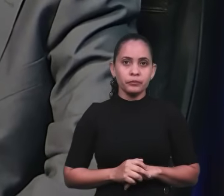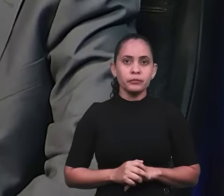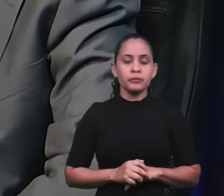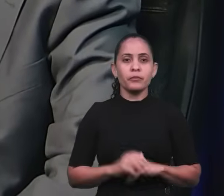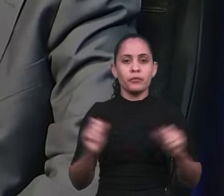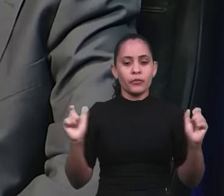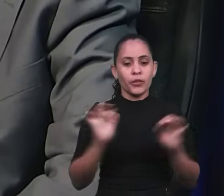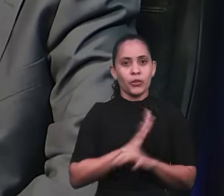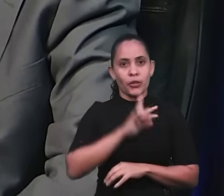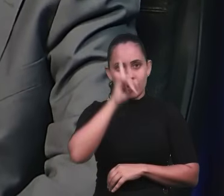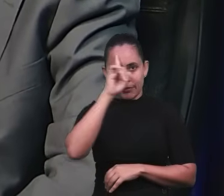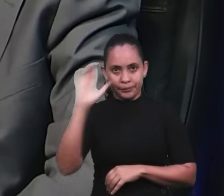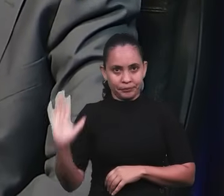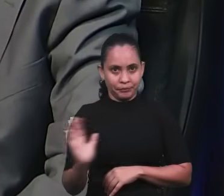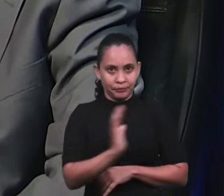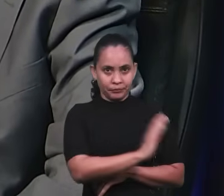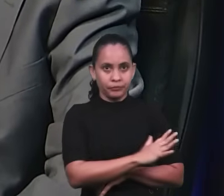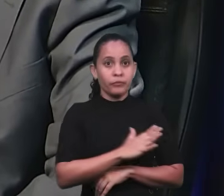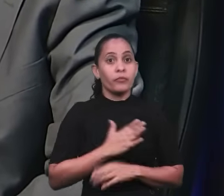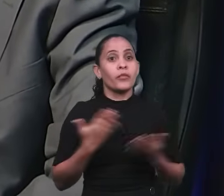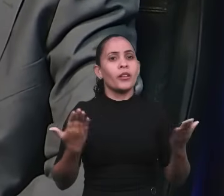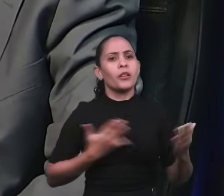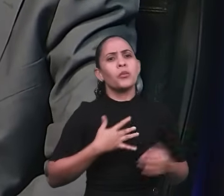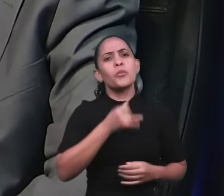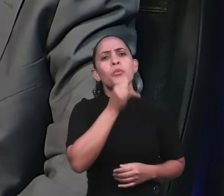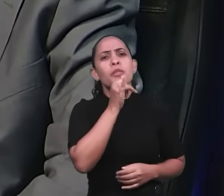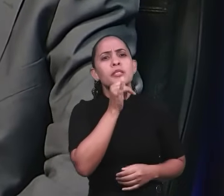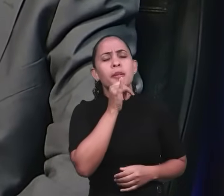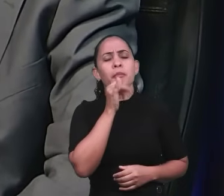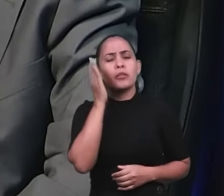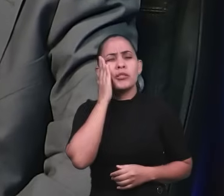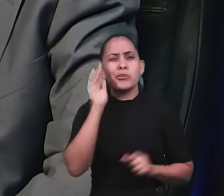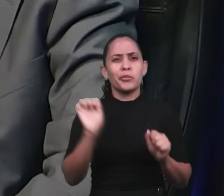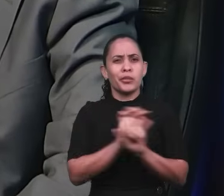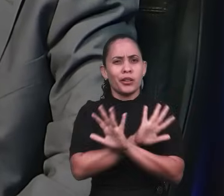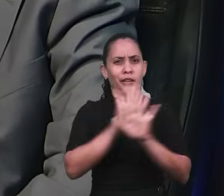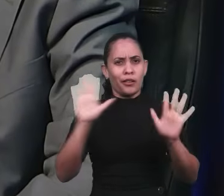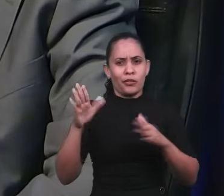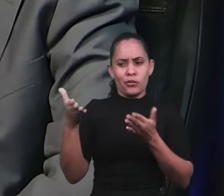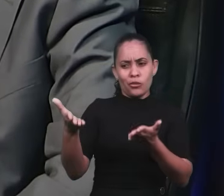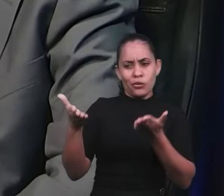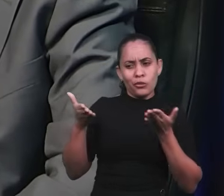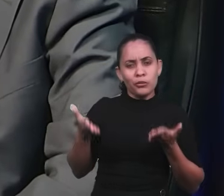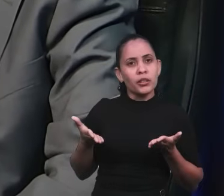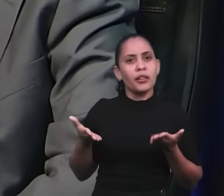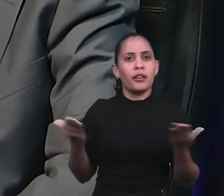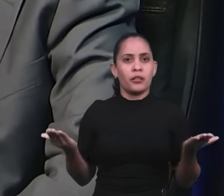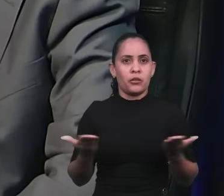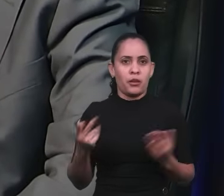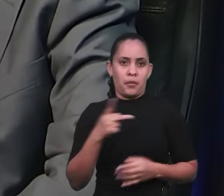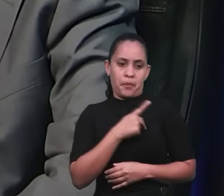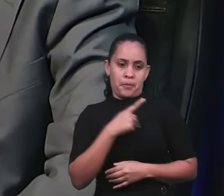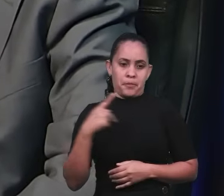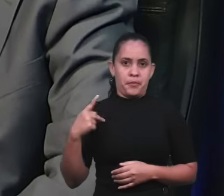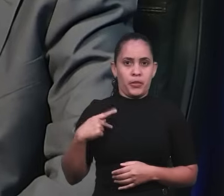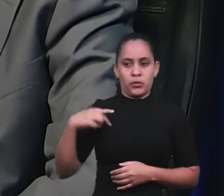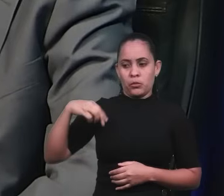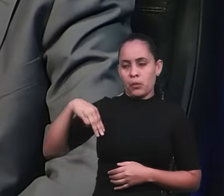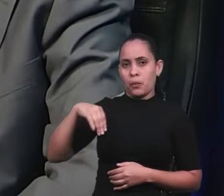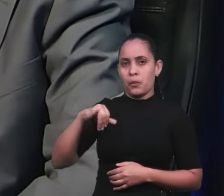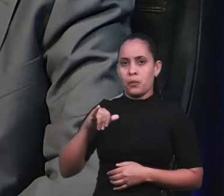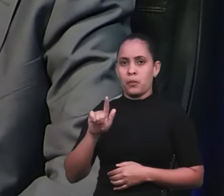Deus. Para a gente trazer um exemplo mais claro, nós vamos convidar o pastor Miguel